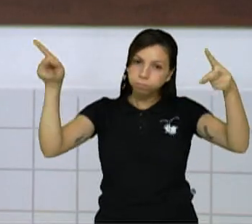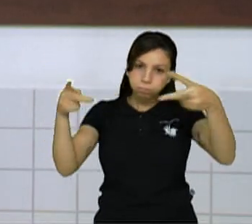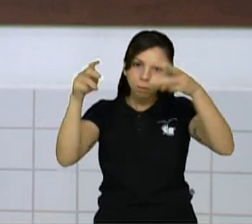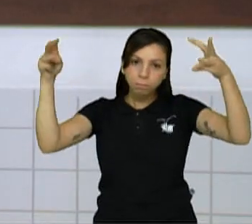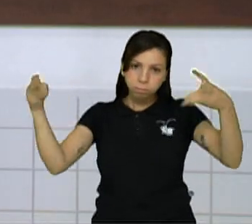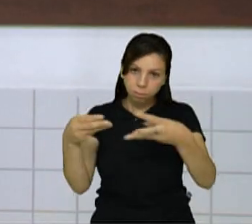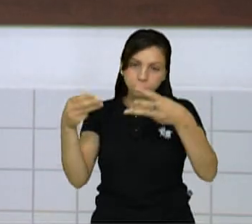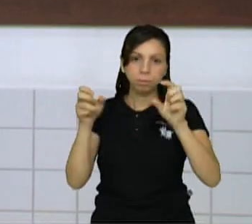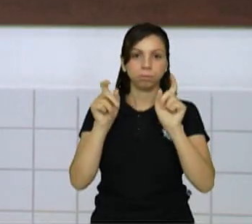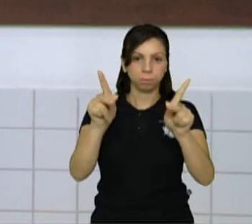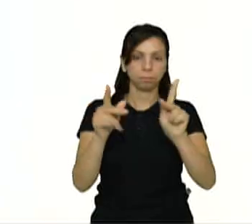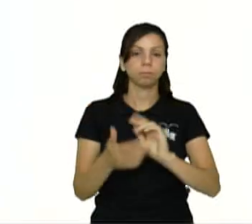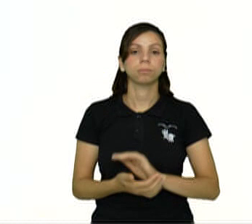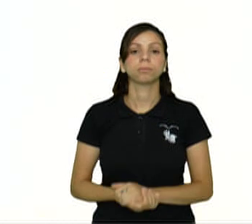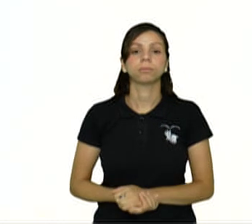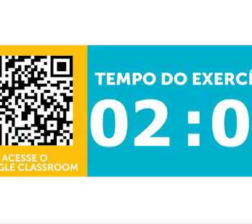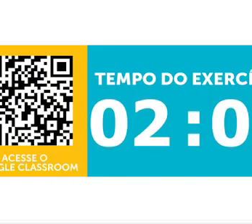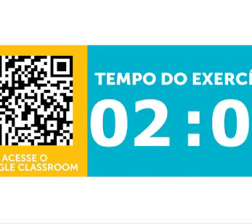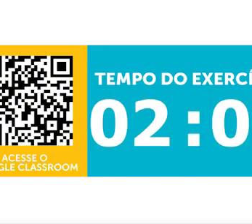da direita com a coluna da esquerda.